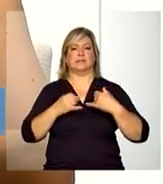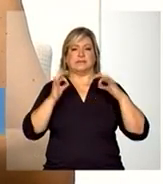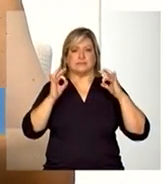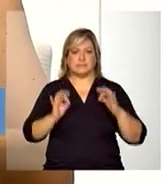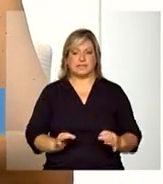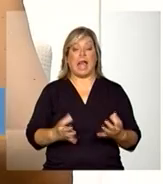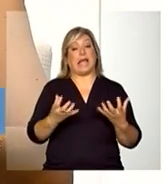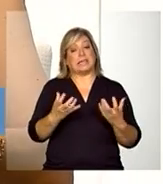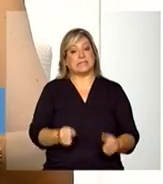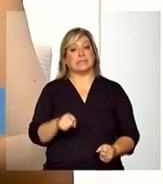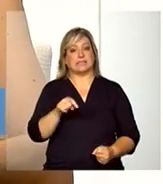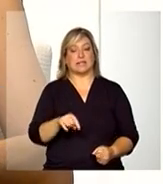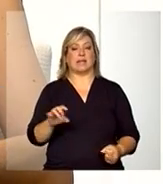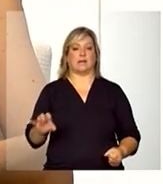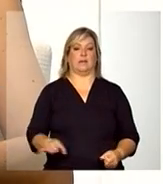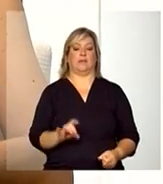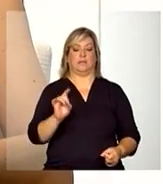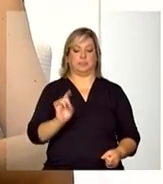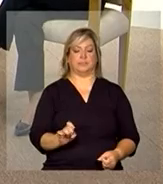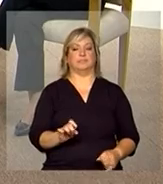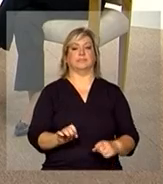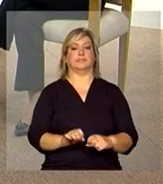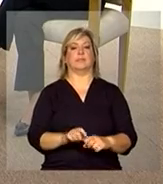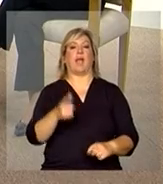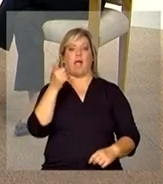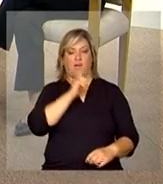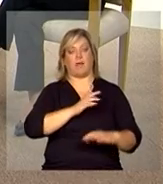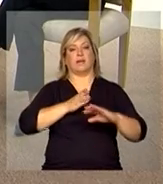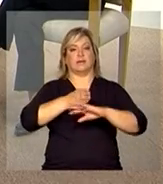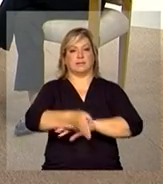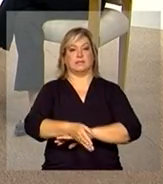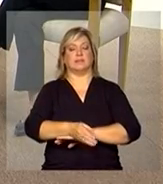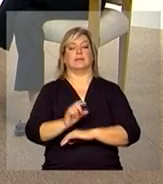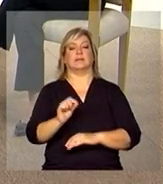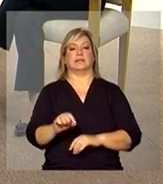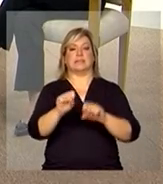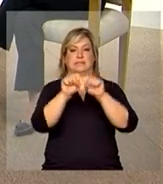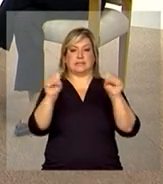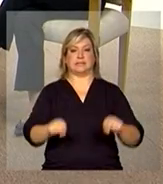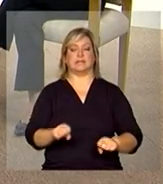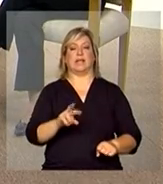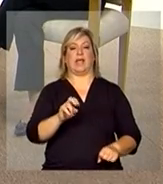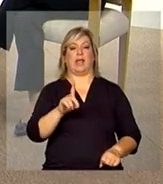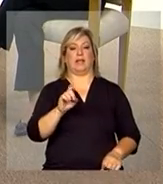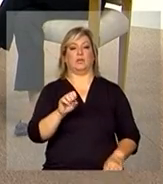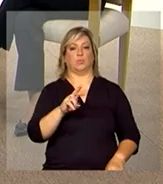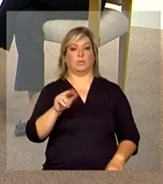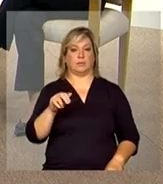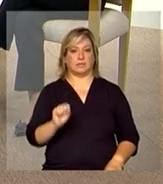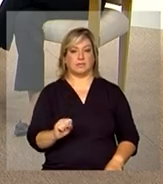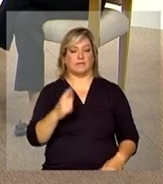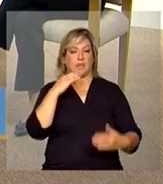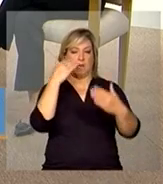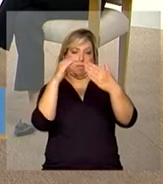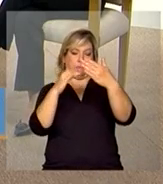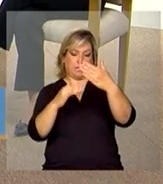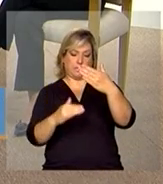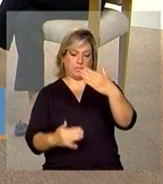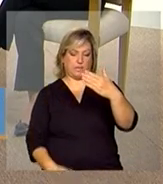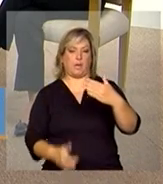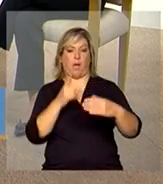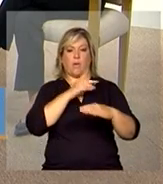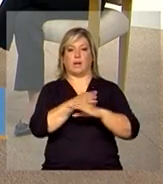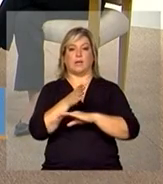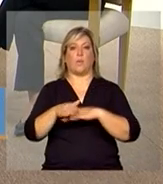aceita o termo E aí você já está autenticado para acessar o sistemas da rede suas vai aparecer a lista para esse titular de quais são os sistemas que ele tem